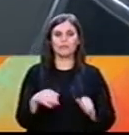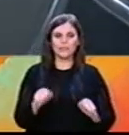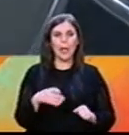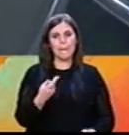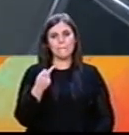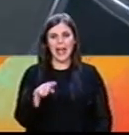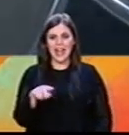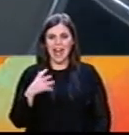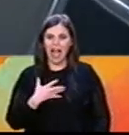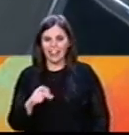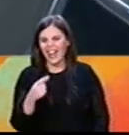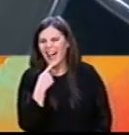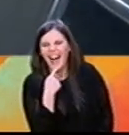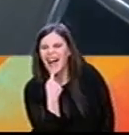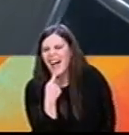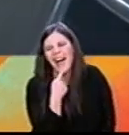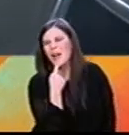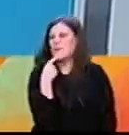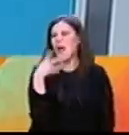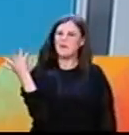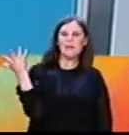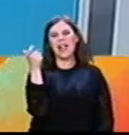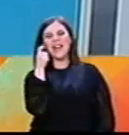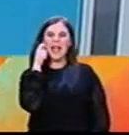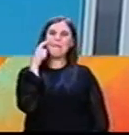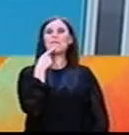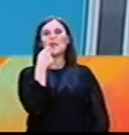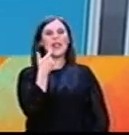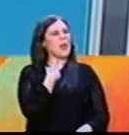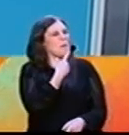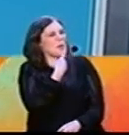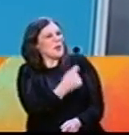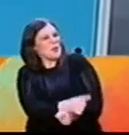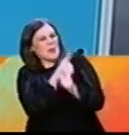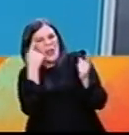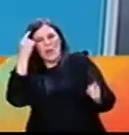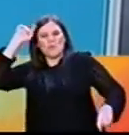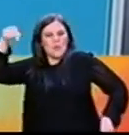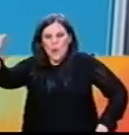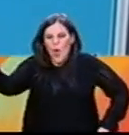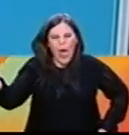É que ser. Para que é que eu ainda pergunto? Eu já sabia!